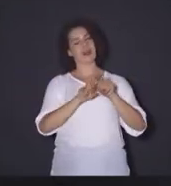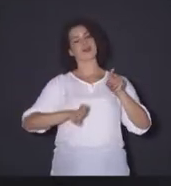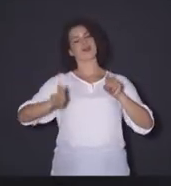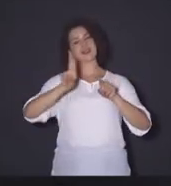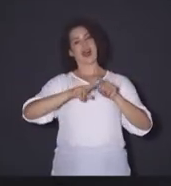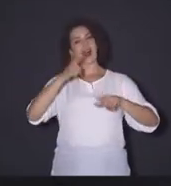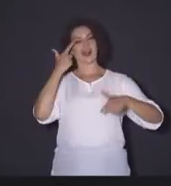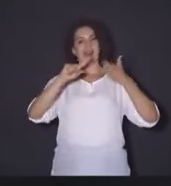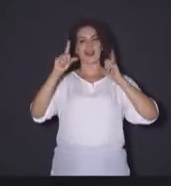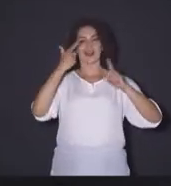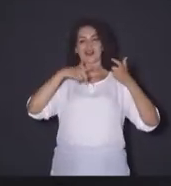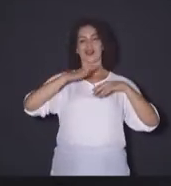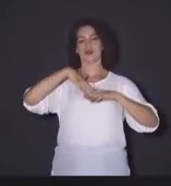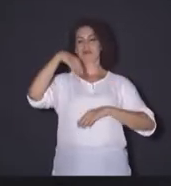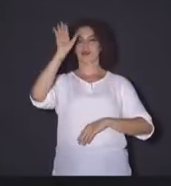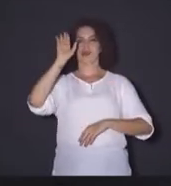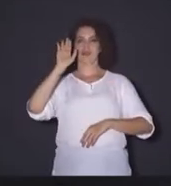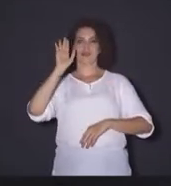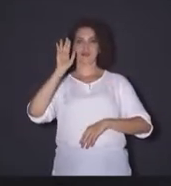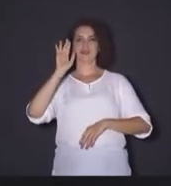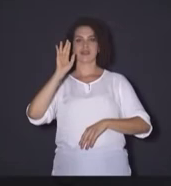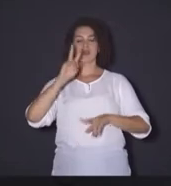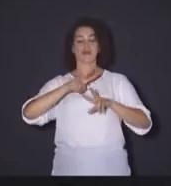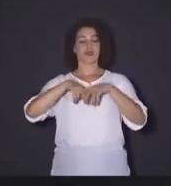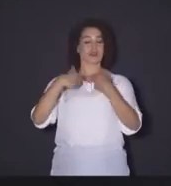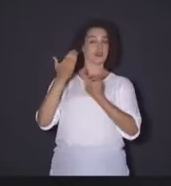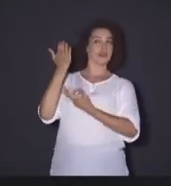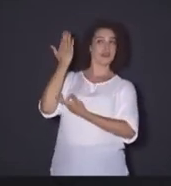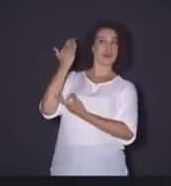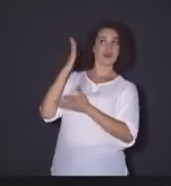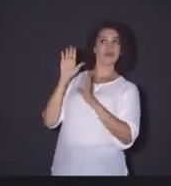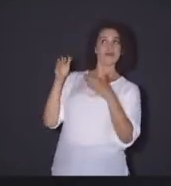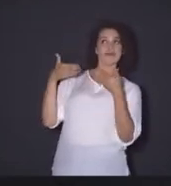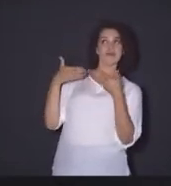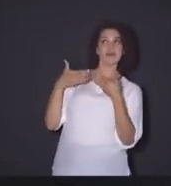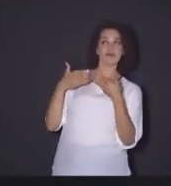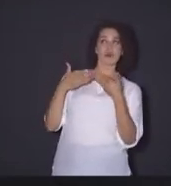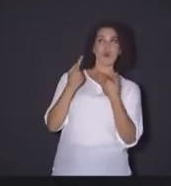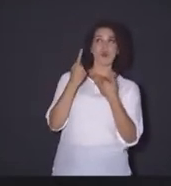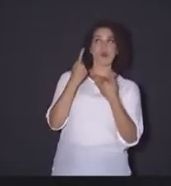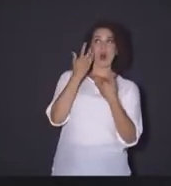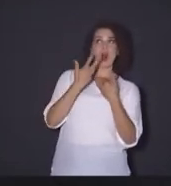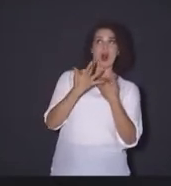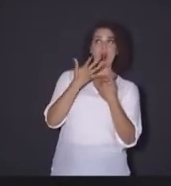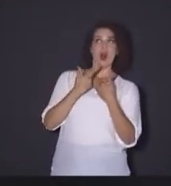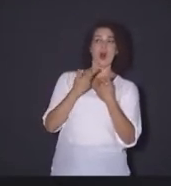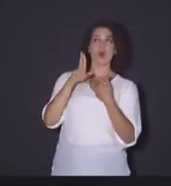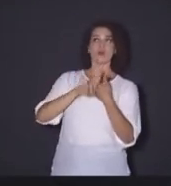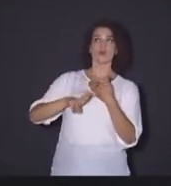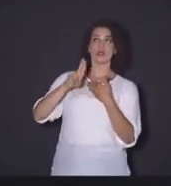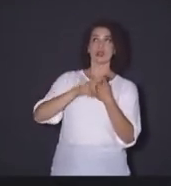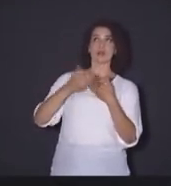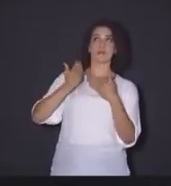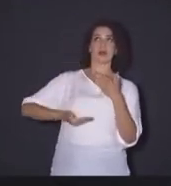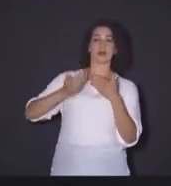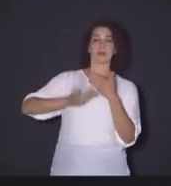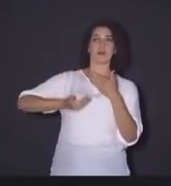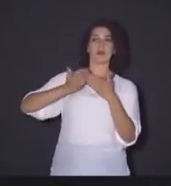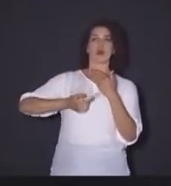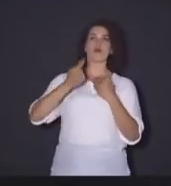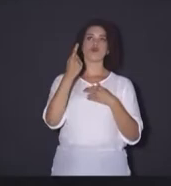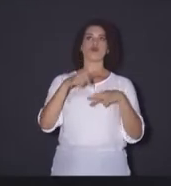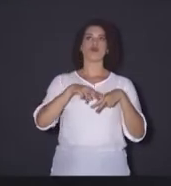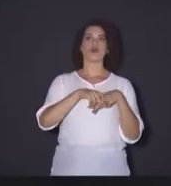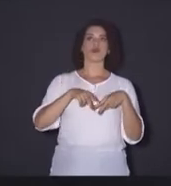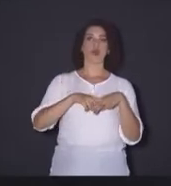porque quem perdia muito era a própria universidade de ser de uma única code basicamente o único gênero e valorizar uma única